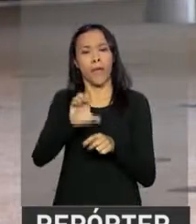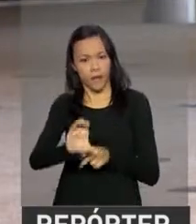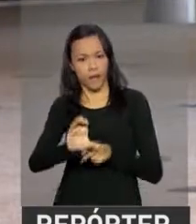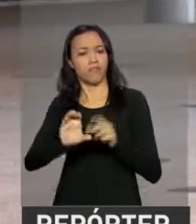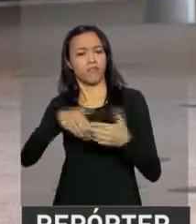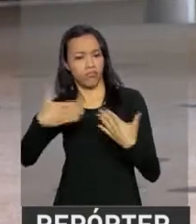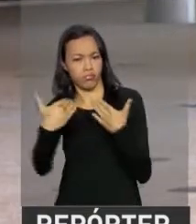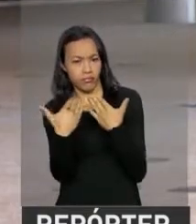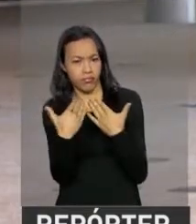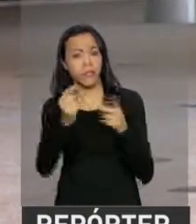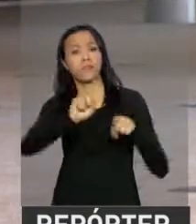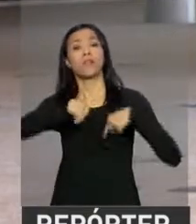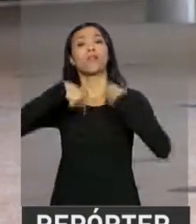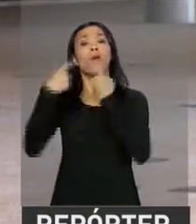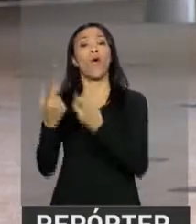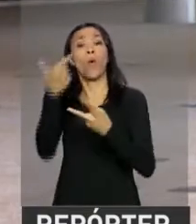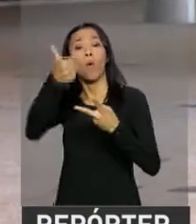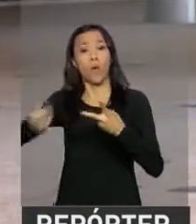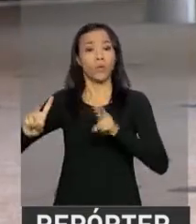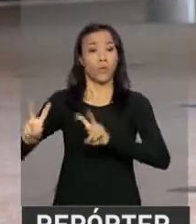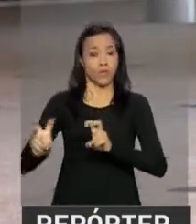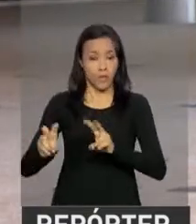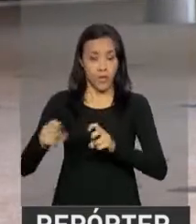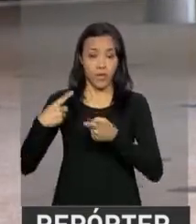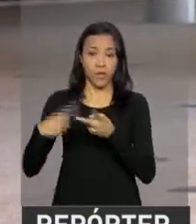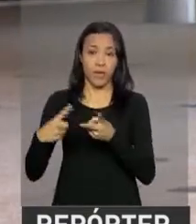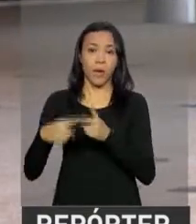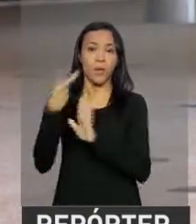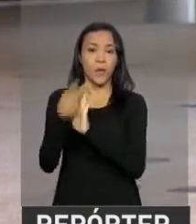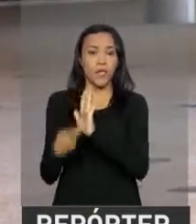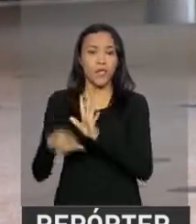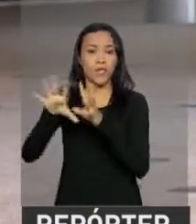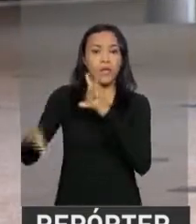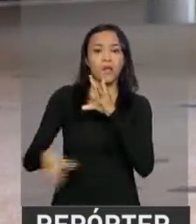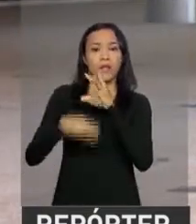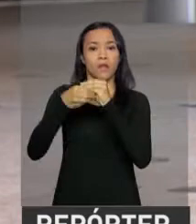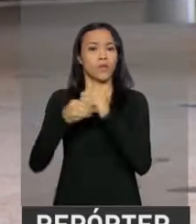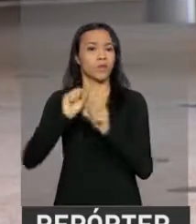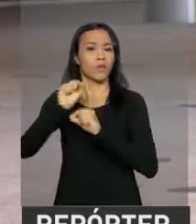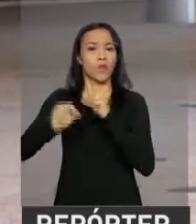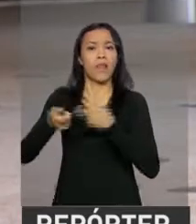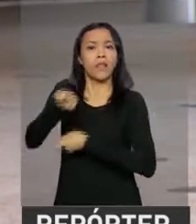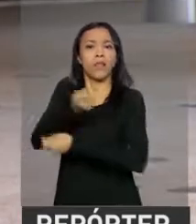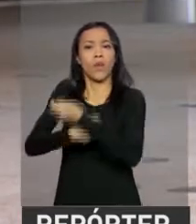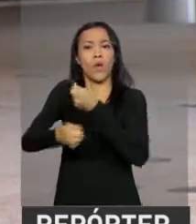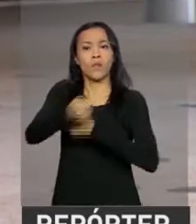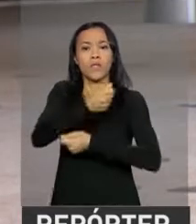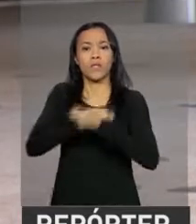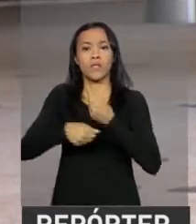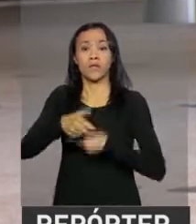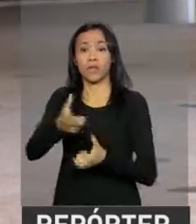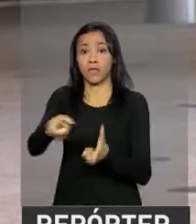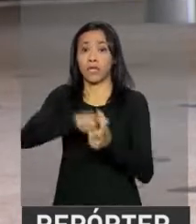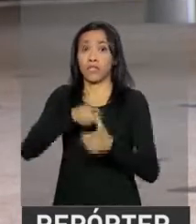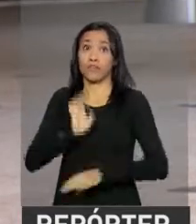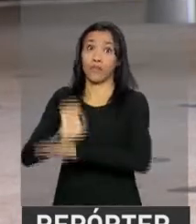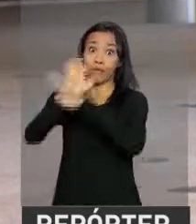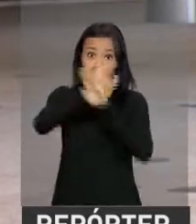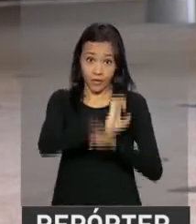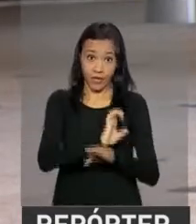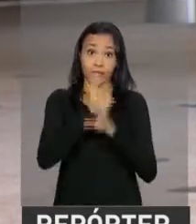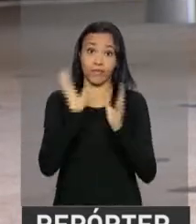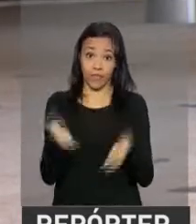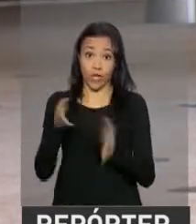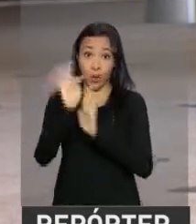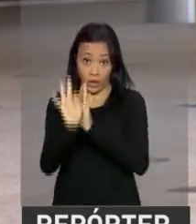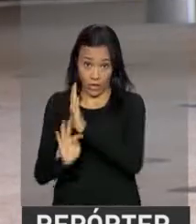também o projeto de lei complementar que trata da renegociação das dívidas dos estados com a União, que já teve o texto base aprovado. A